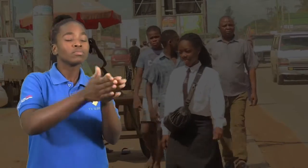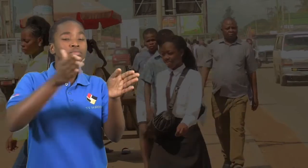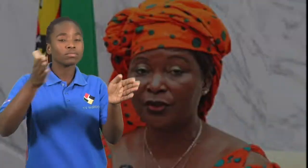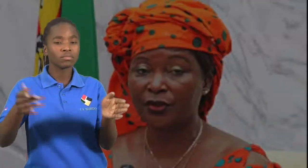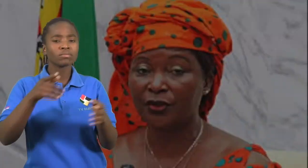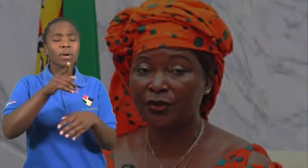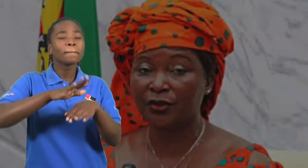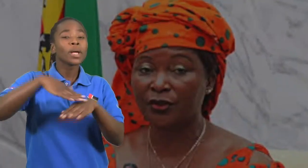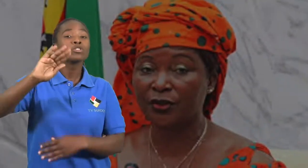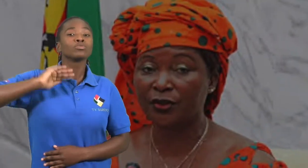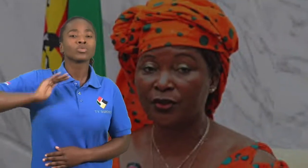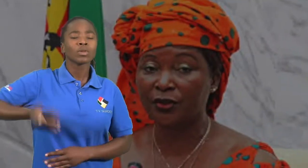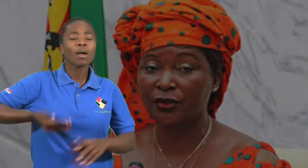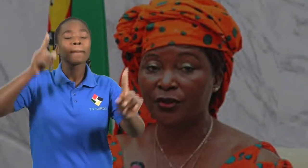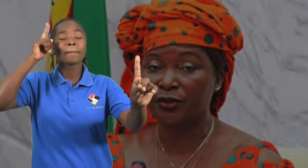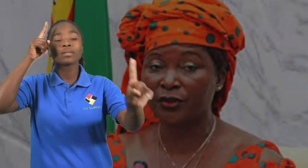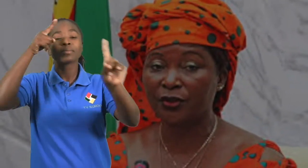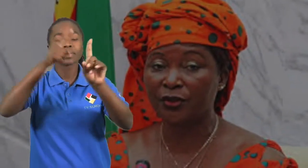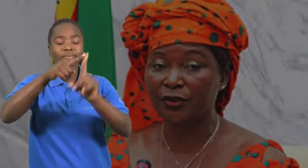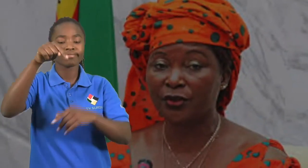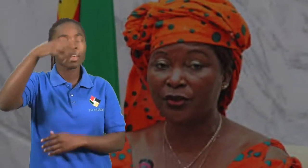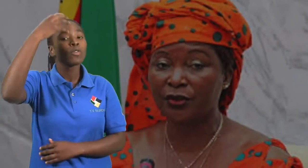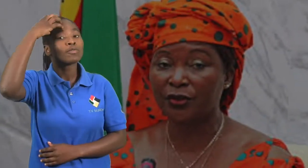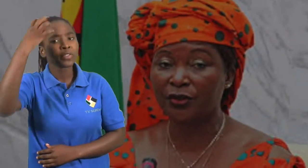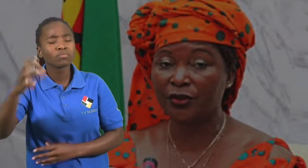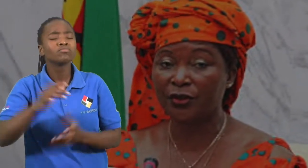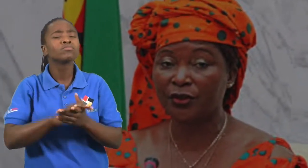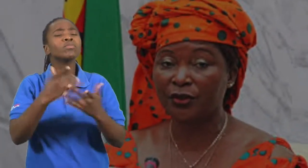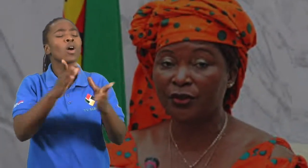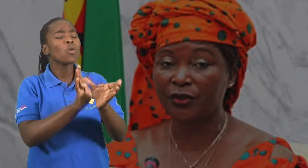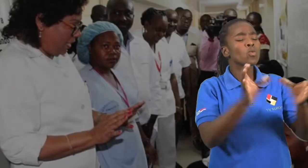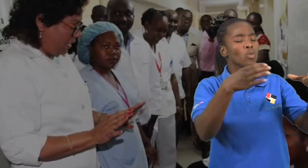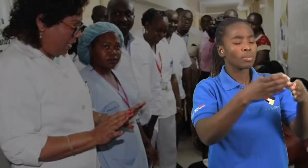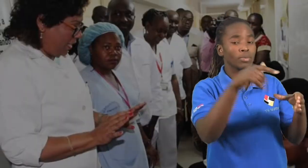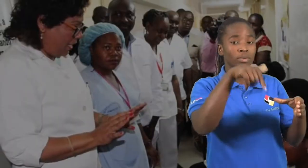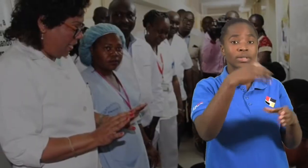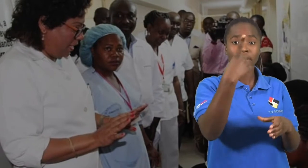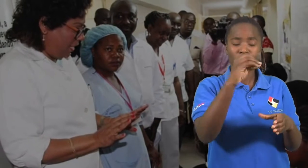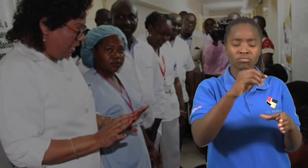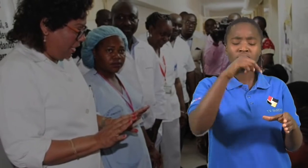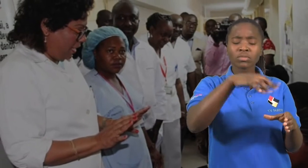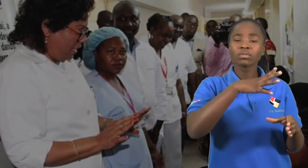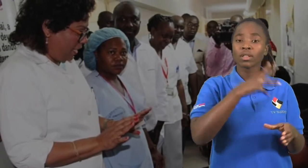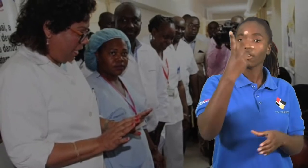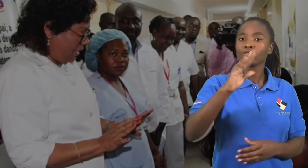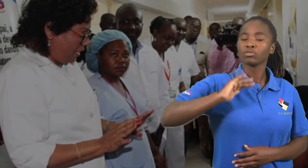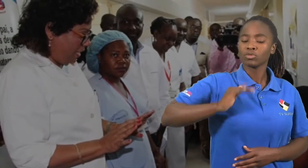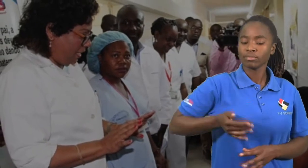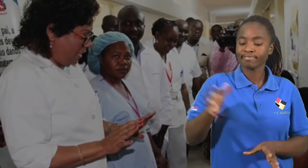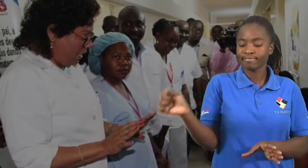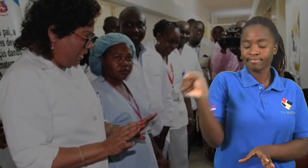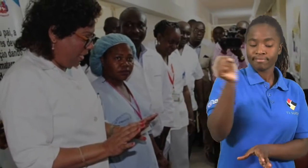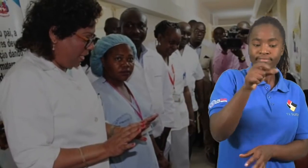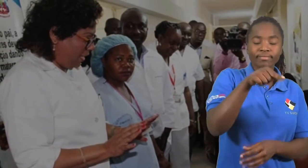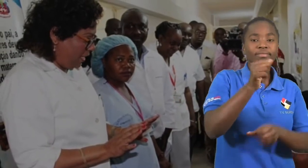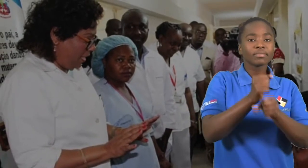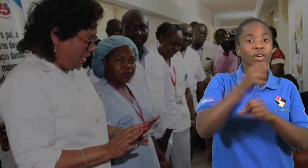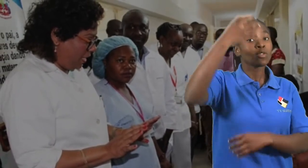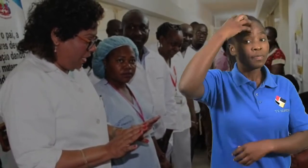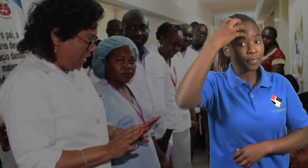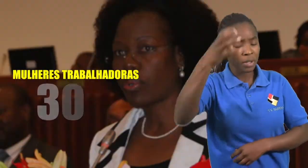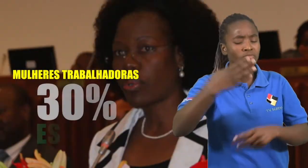de uns tempos a esta parte, mais mulheres a ocuparem cargos de direção, principalmente no governo. Não é por